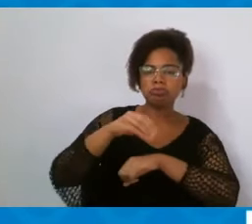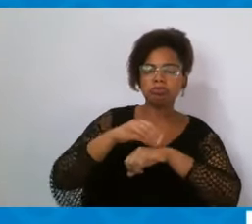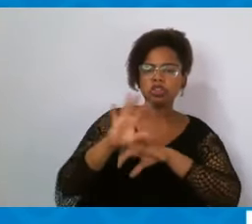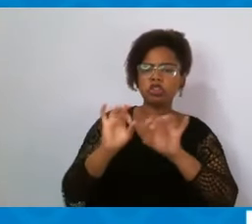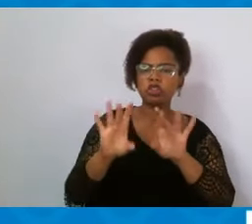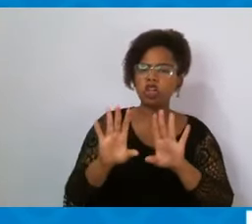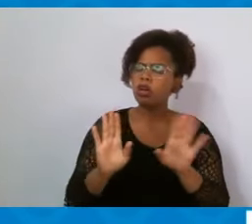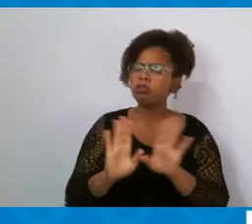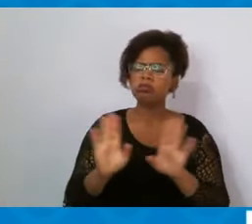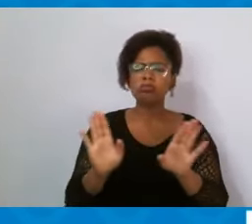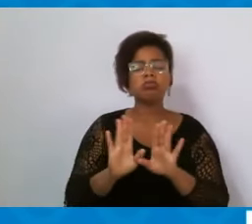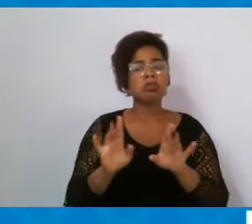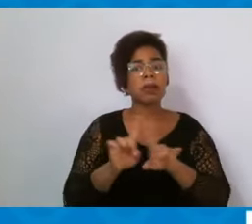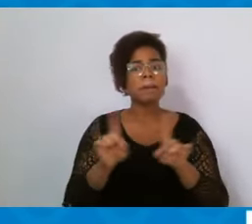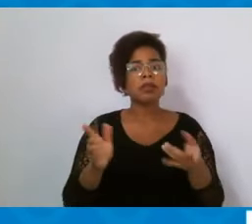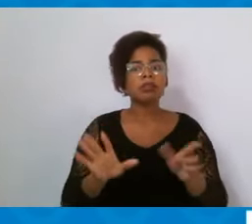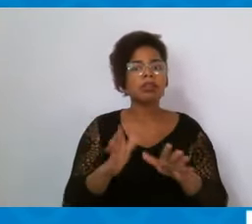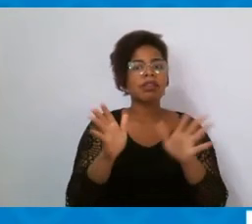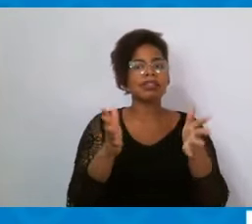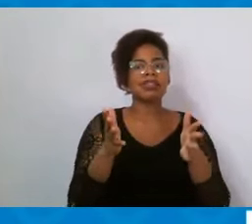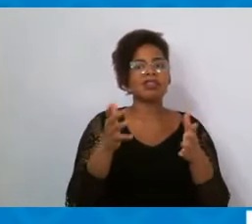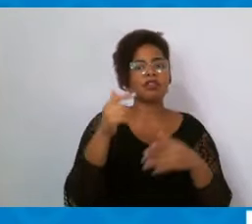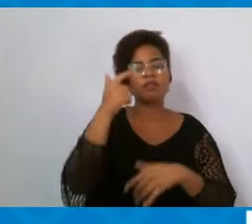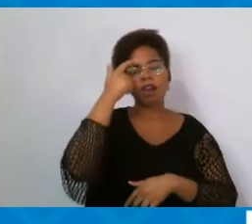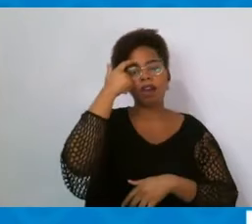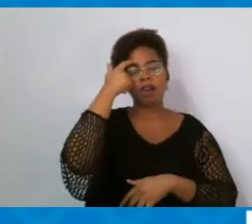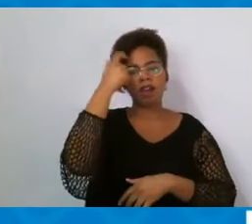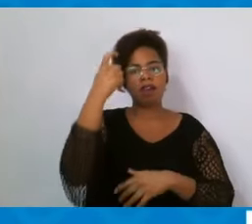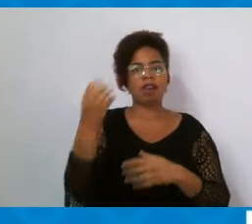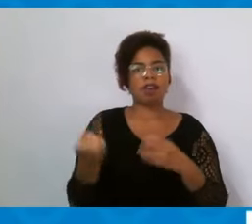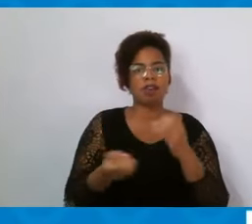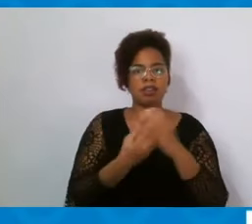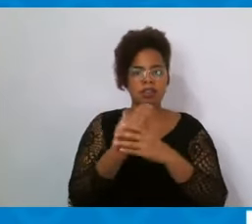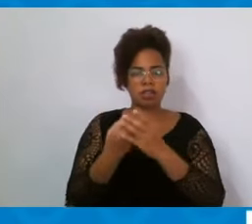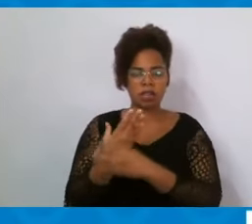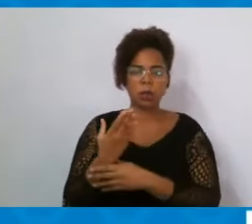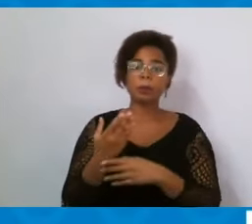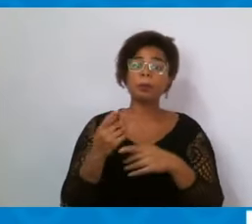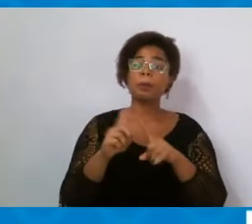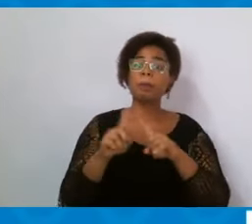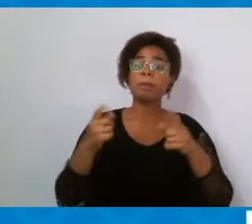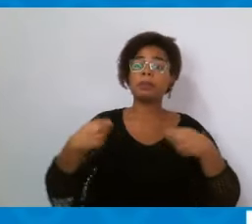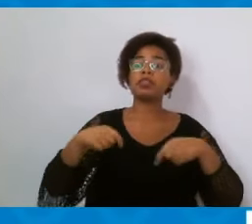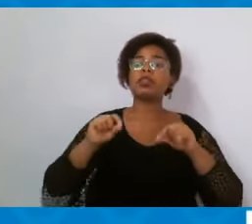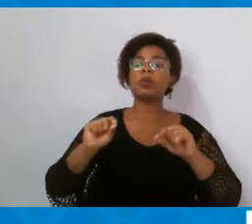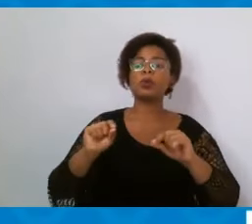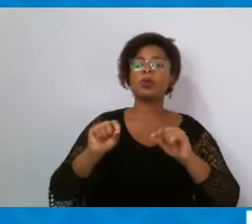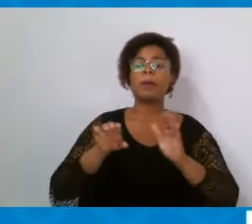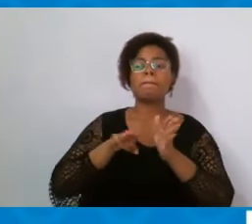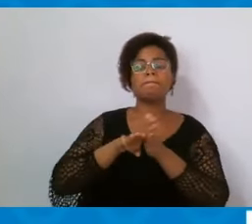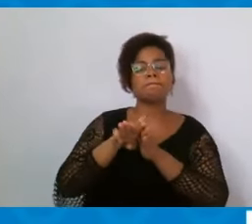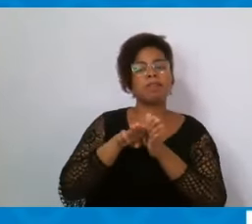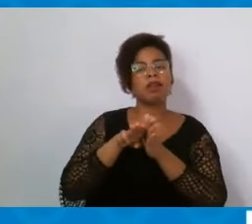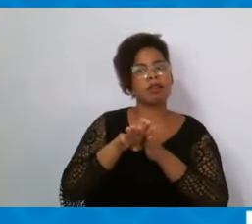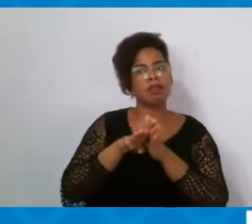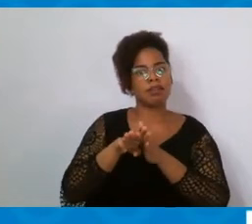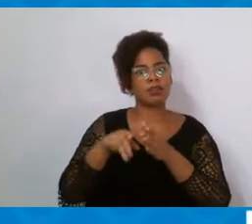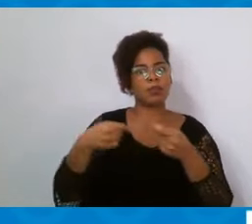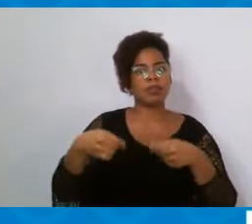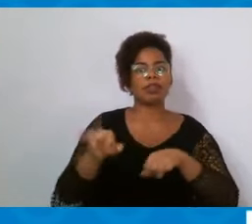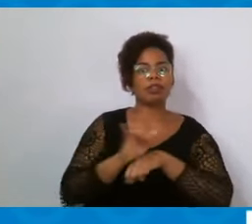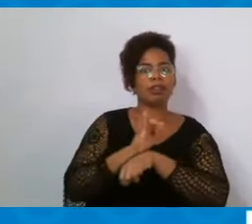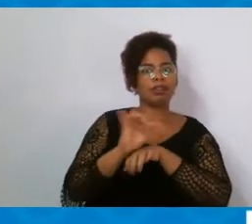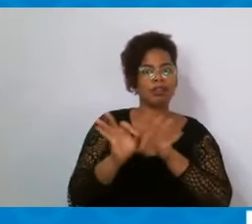coisa muito abstrata, tá? Mas como é que a gente faz? A gente precisa de método, gente, para fazer o ensino baseado em projetos ou